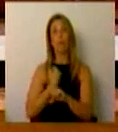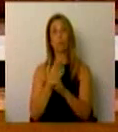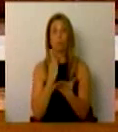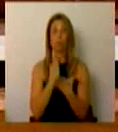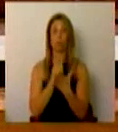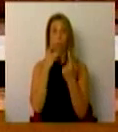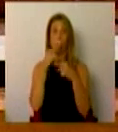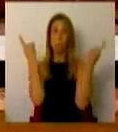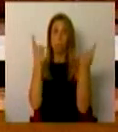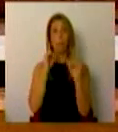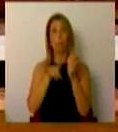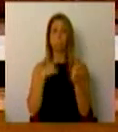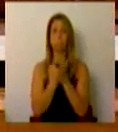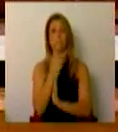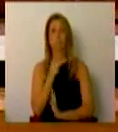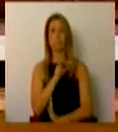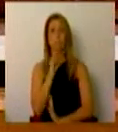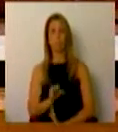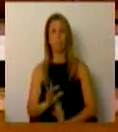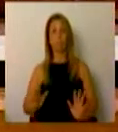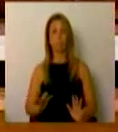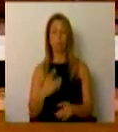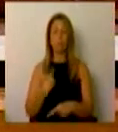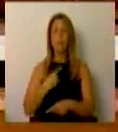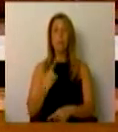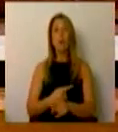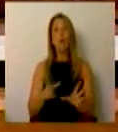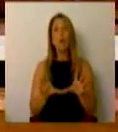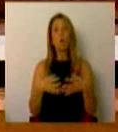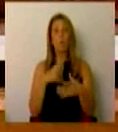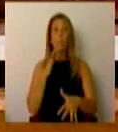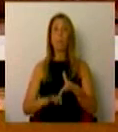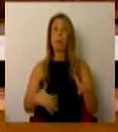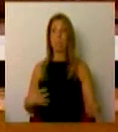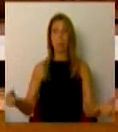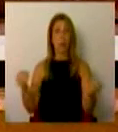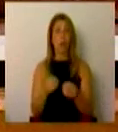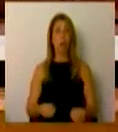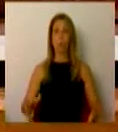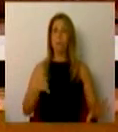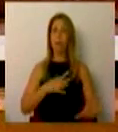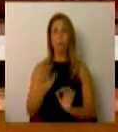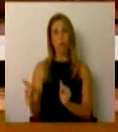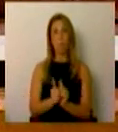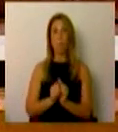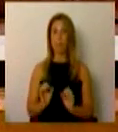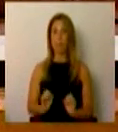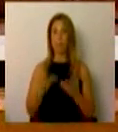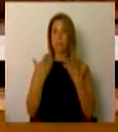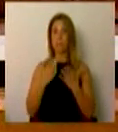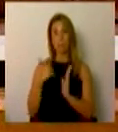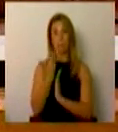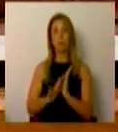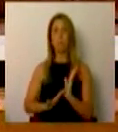pública. Apesar de nenhum outro grupo parlamentar nos ter acompanhado nesta iniciativa, ela foi aqui aprovada